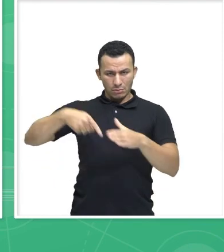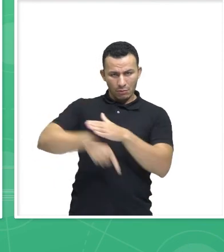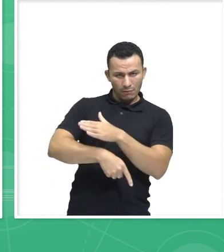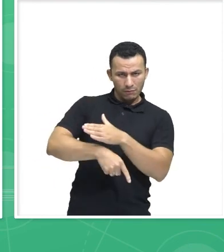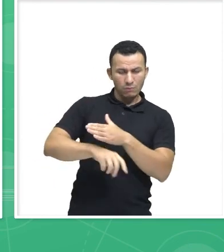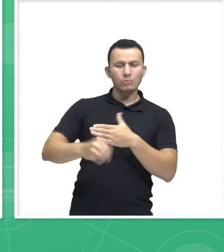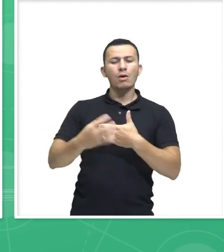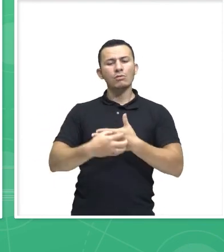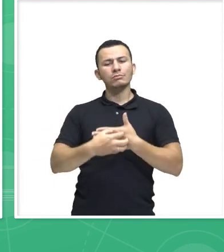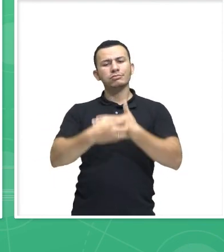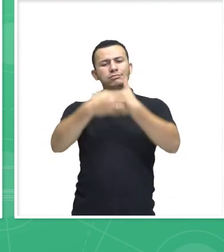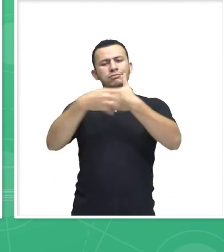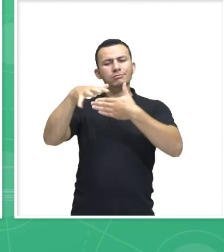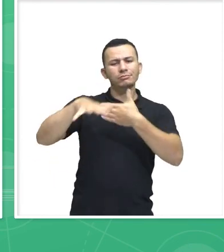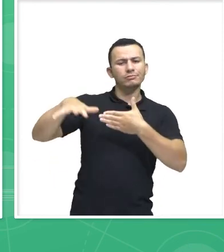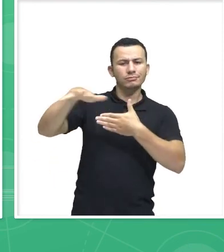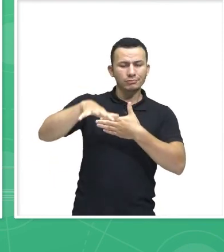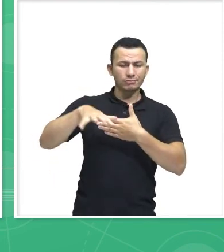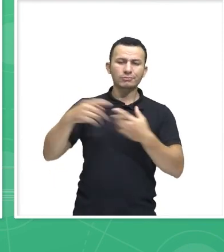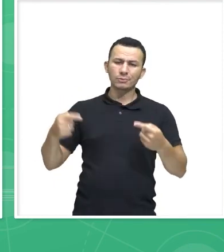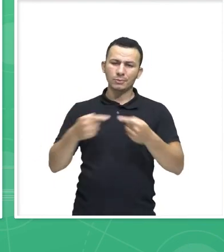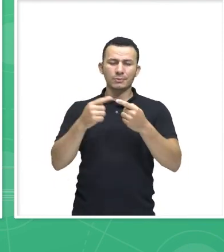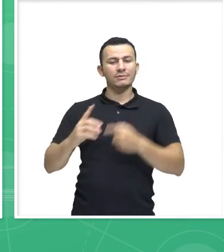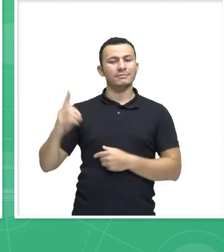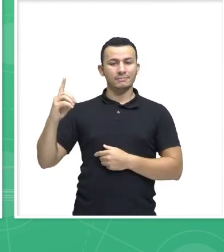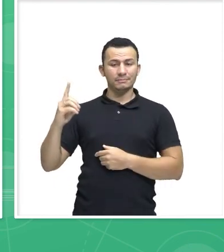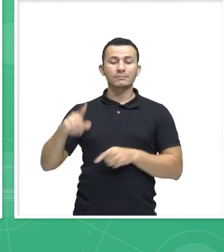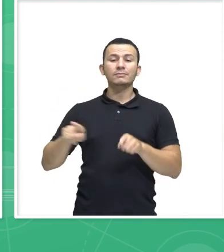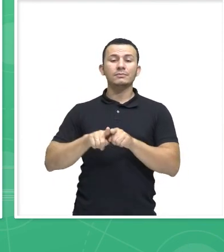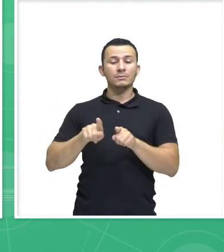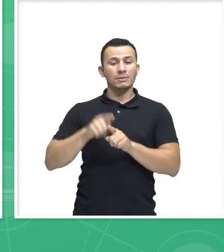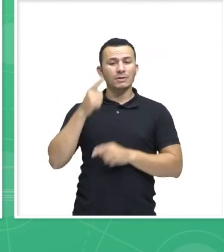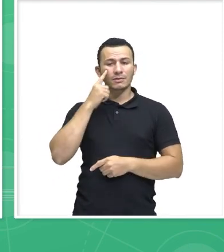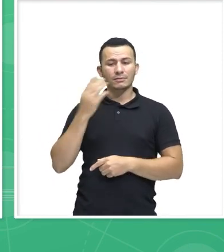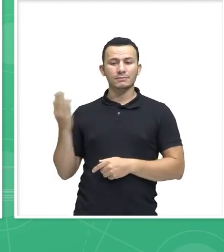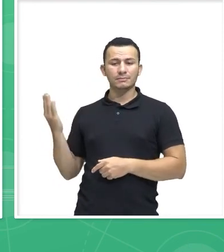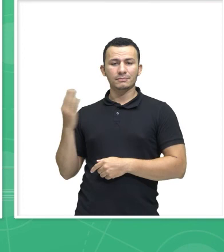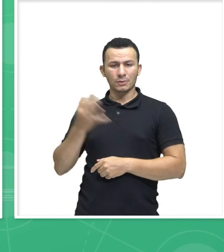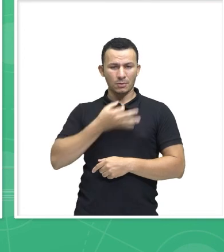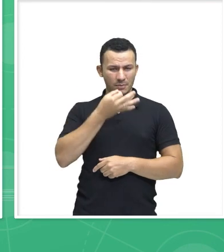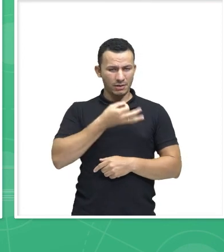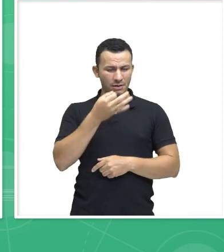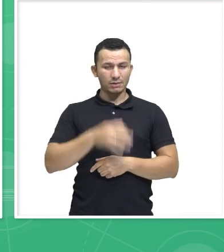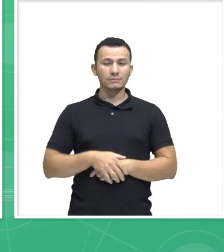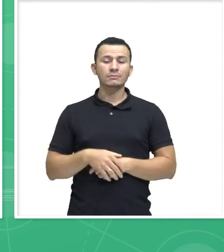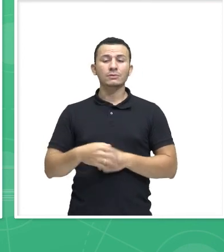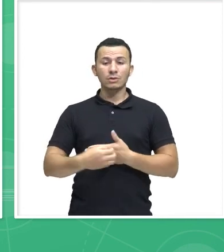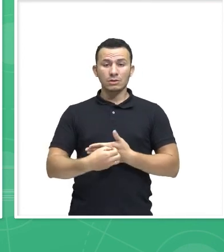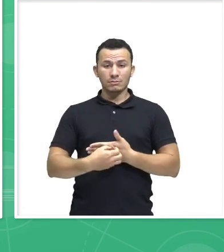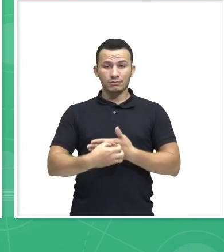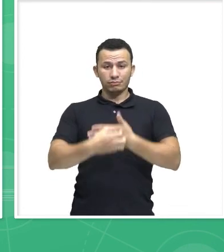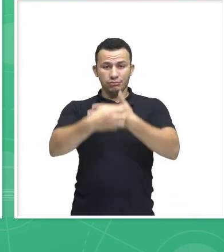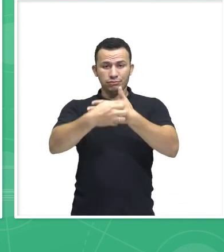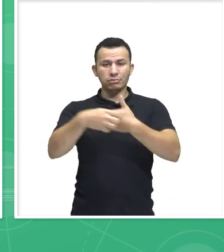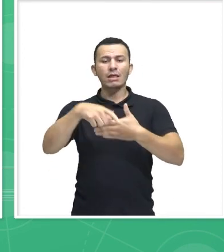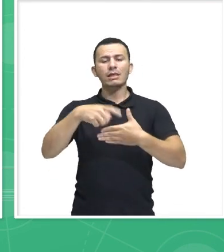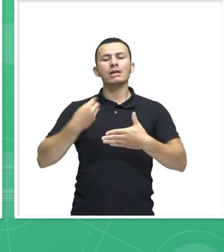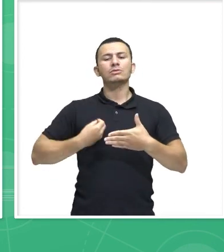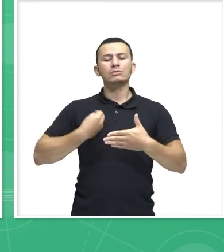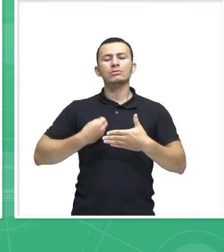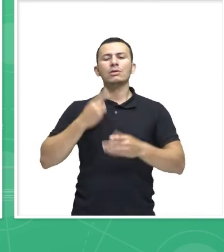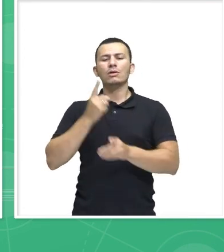gabarito a resposta certa é a letra d e o comentário então a bexiga natatória é encontrada em peixes